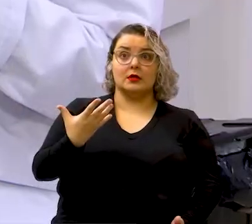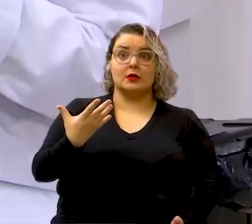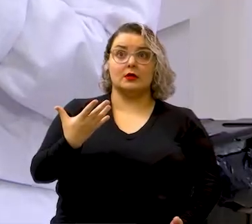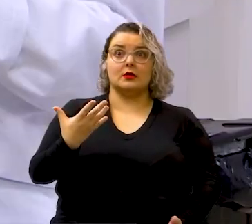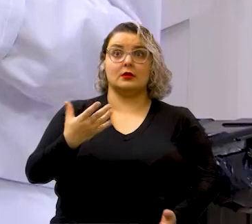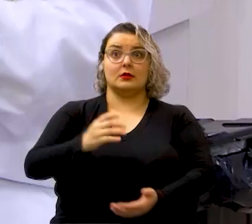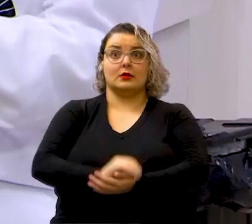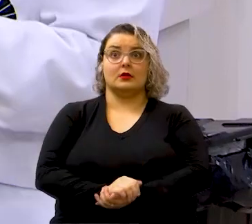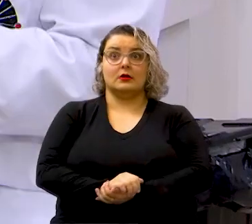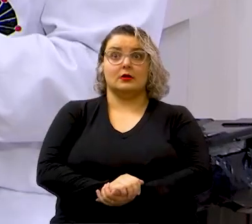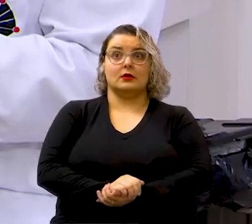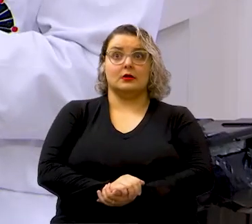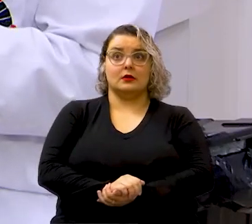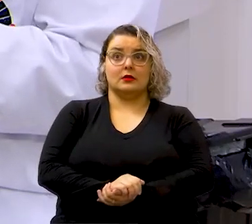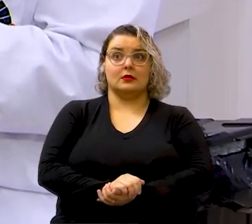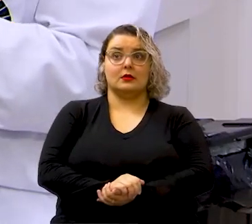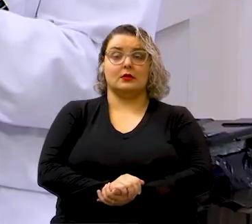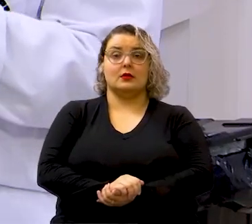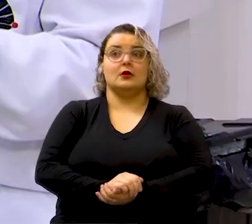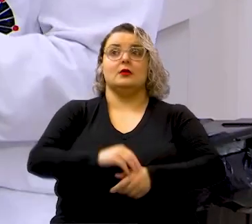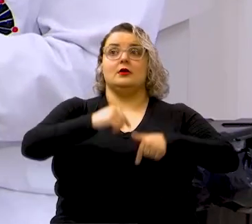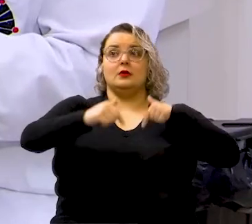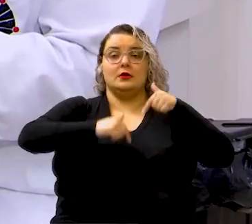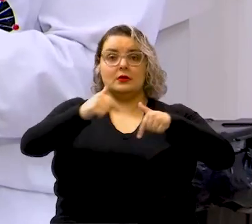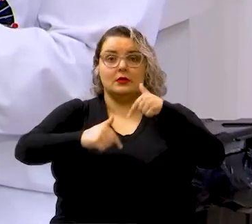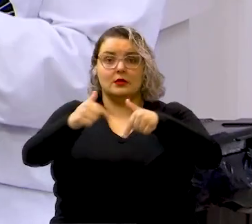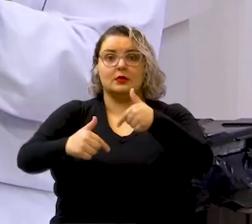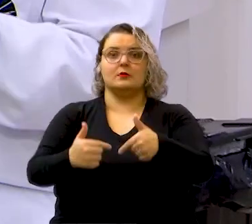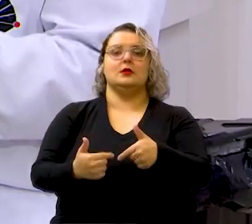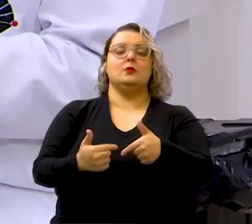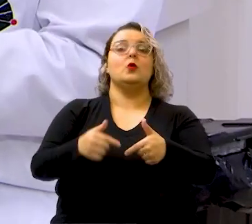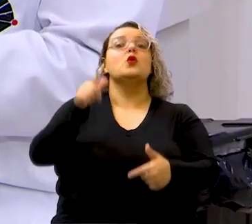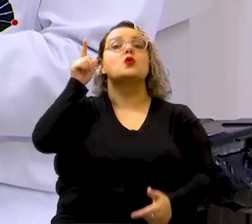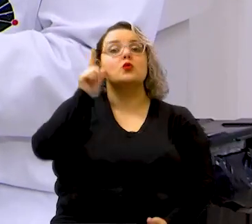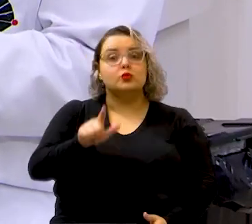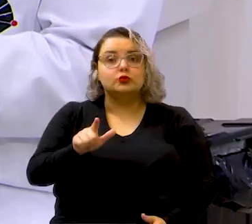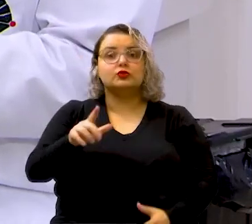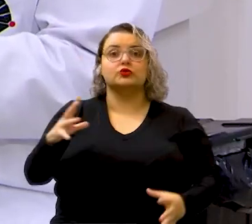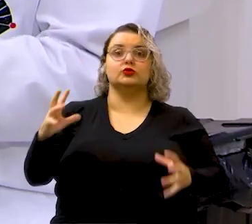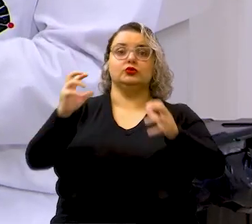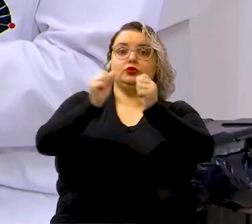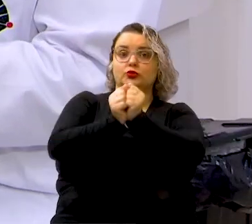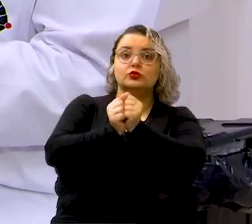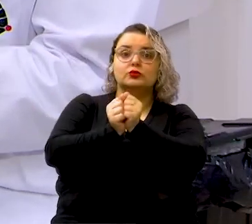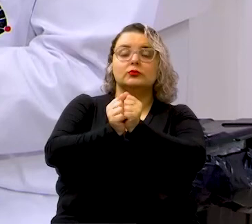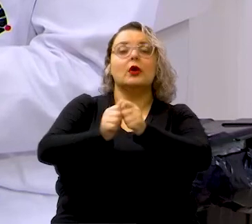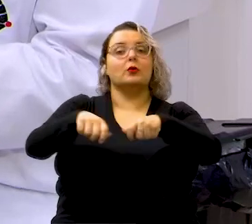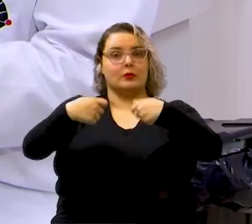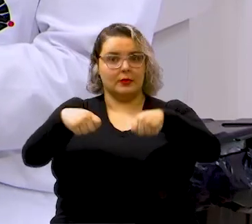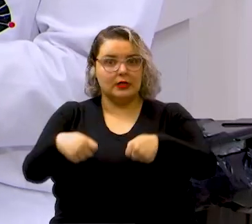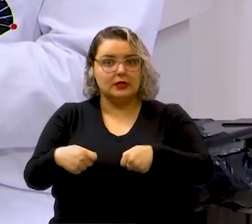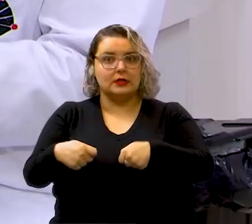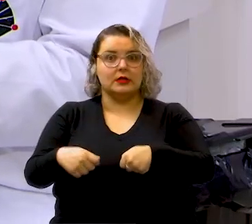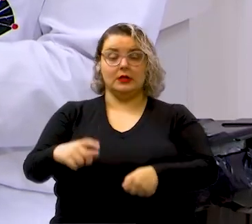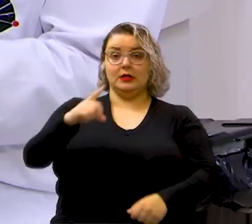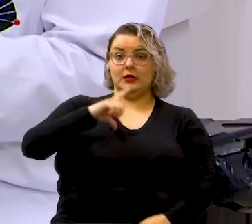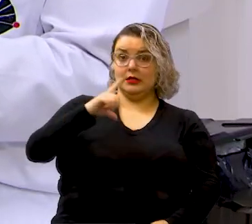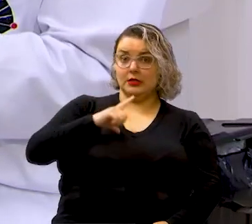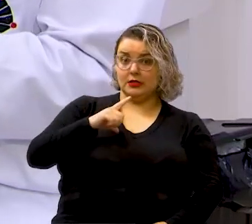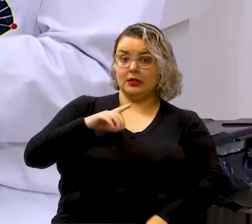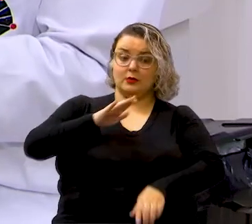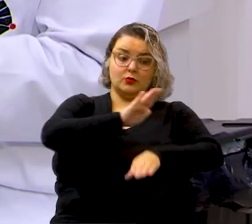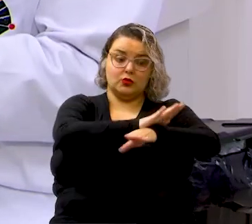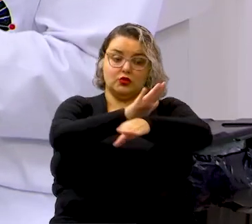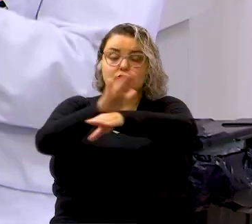uma ideia antiga que a gente já vinha trabalhando, mas agora nós conseguimos reunir as condições necessárias e nós tivemos um